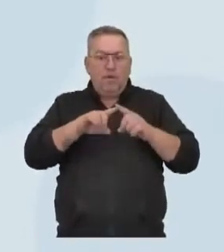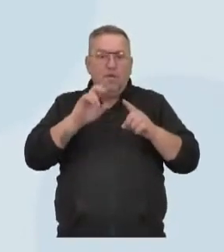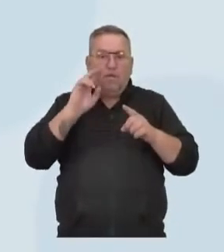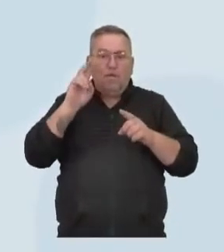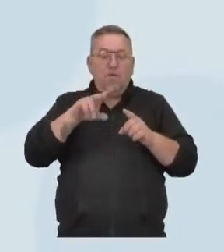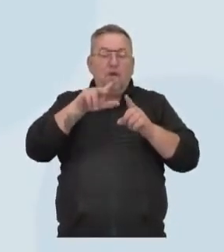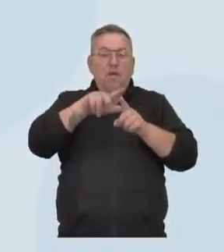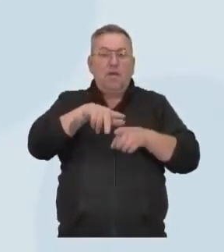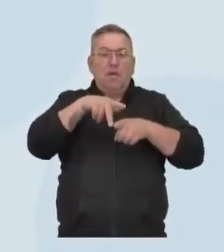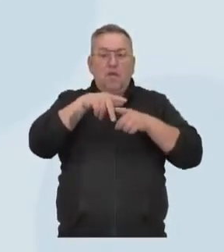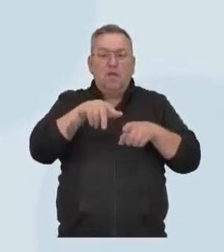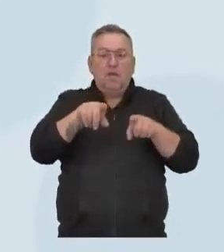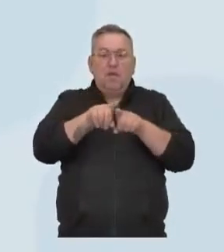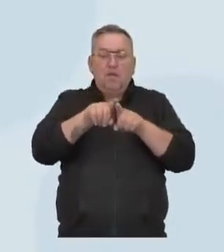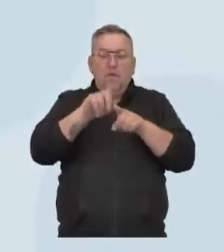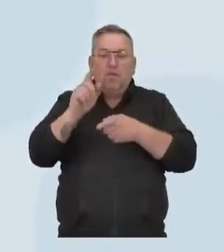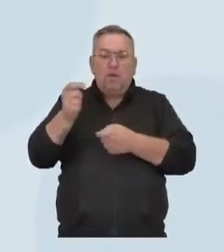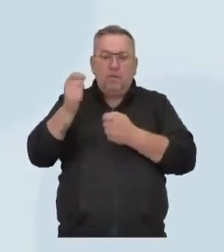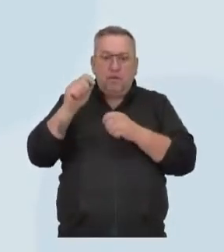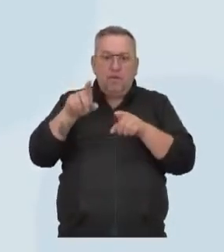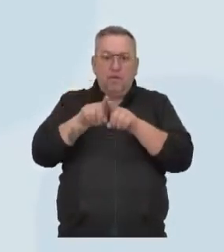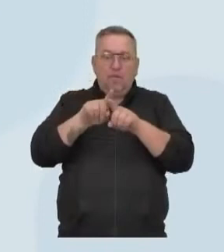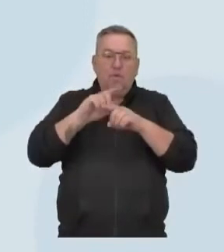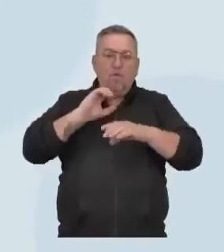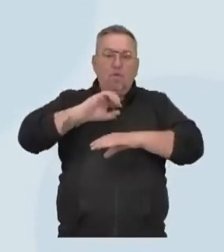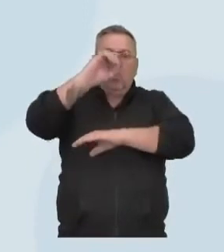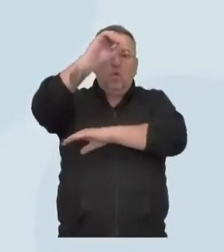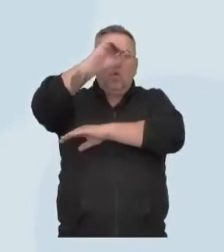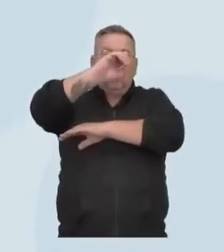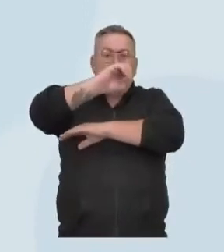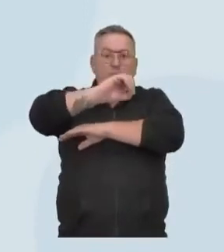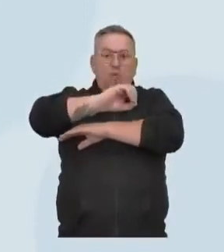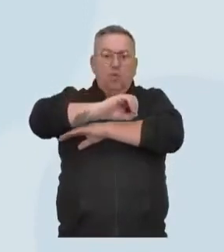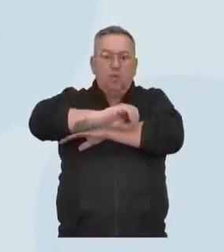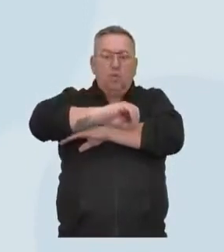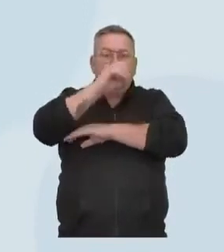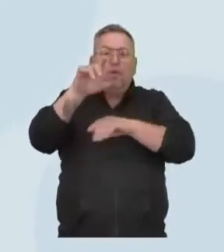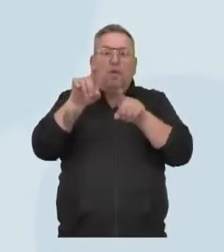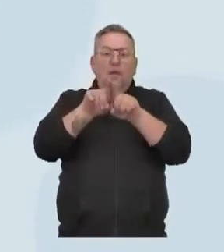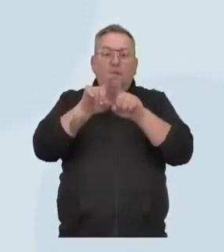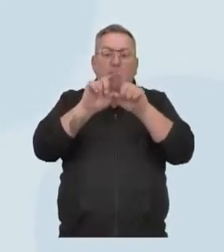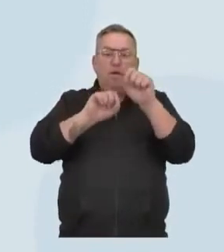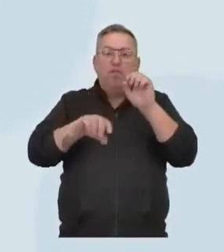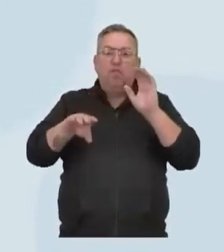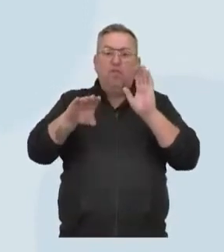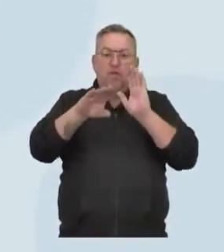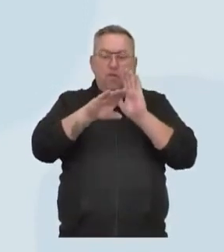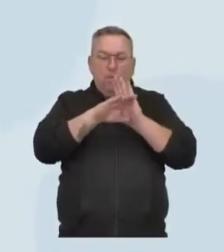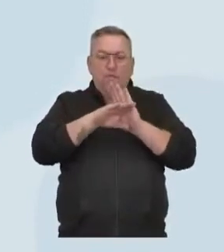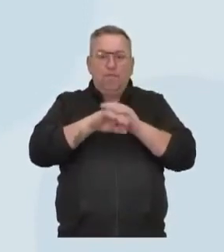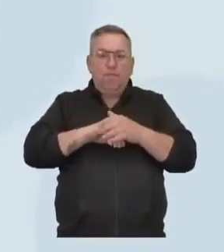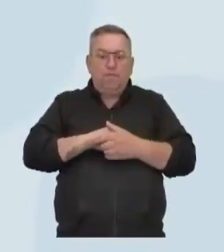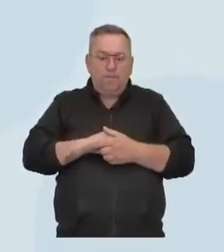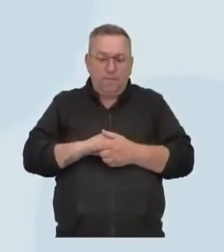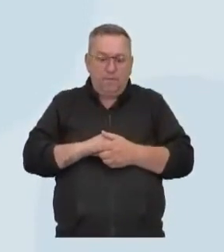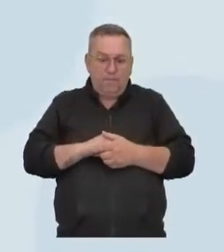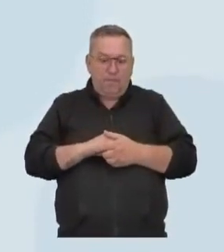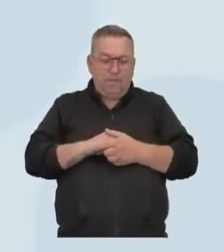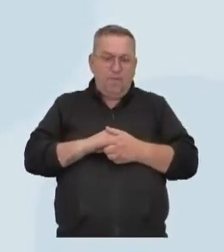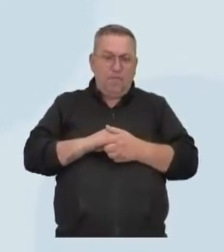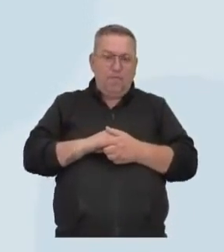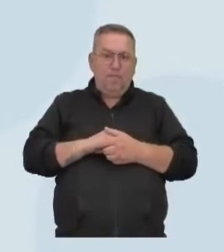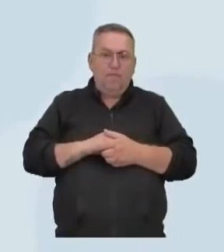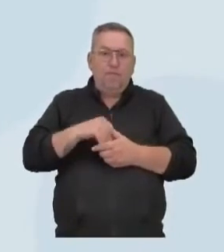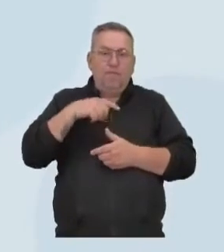cavalo e já tinha refrescado. Olhava para o sol, que subia ou descambava, e mexia o corpo para levantar-se. Bueno,